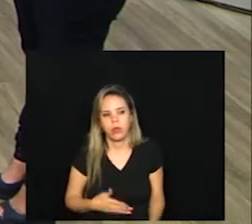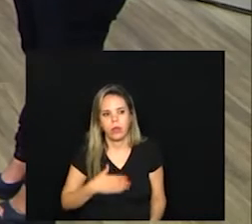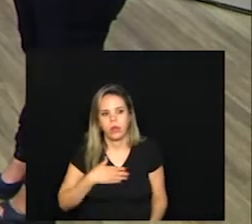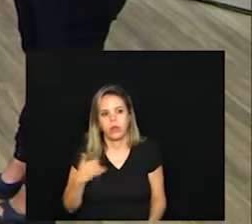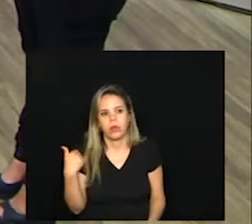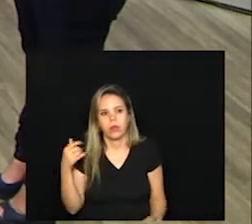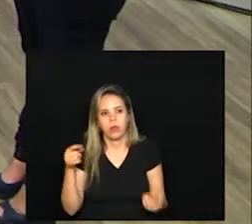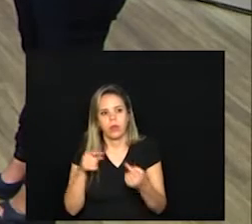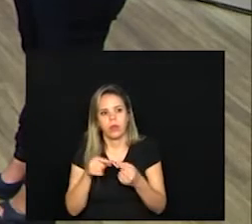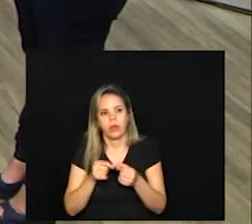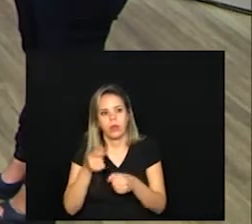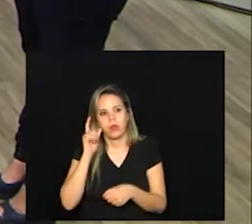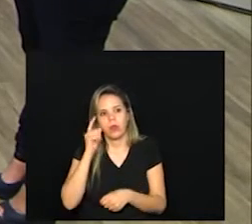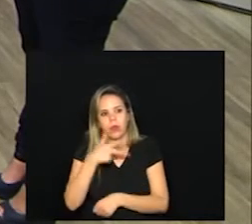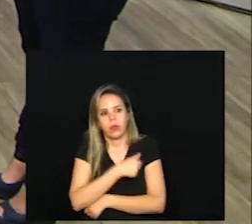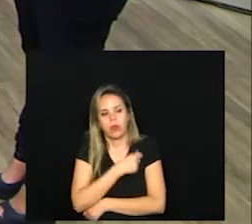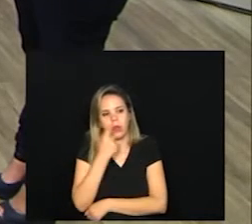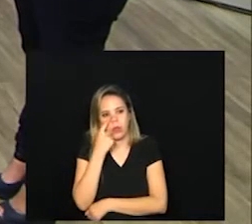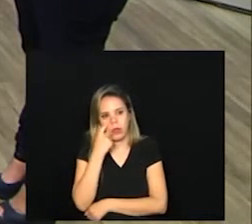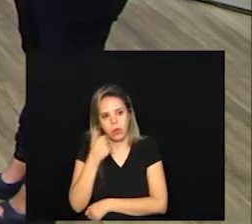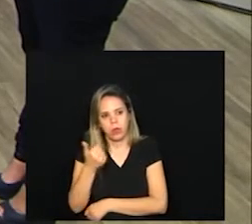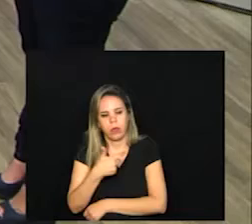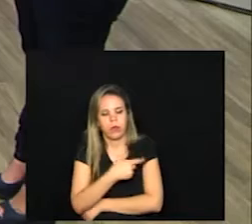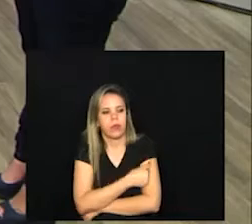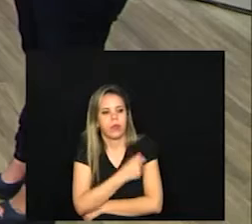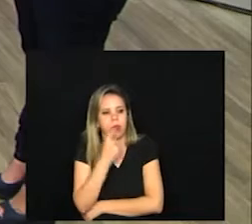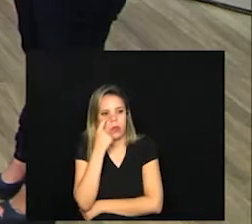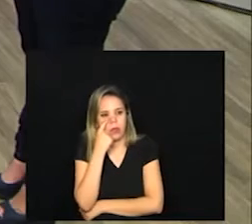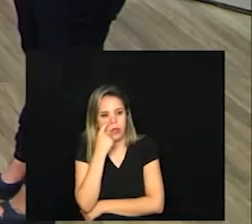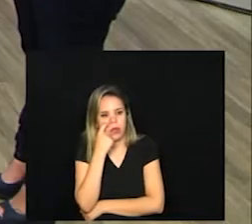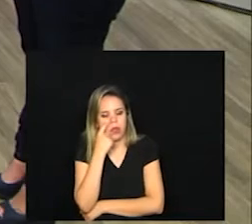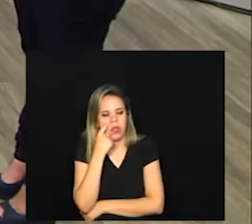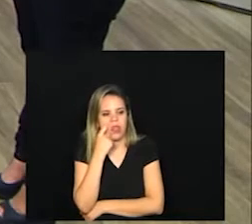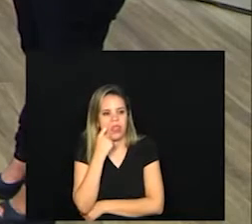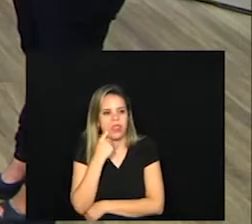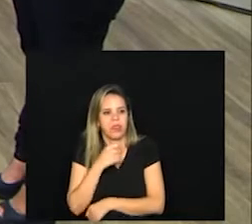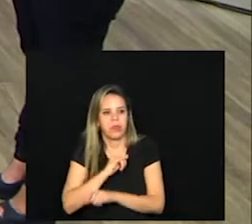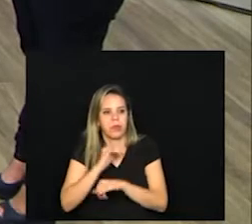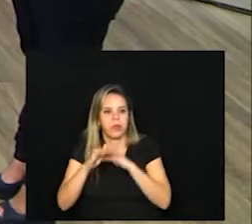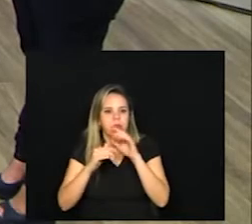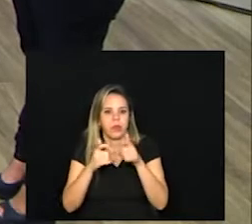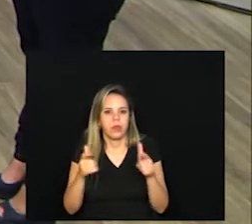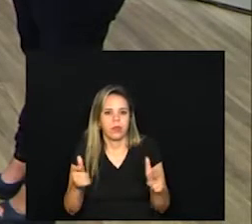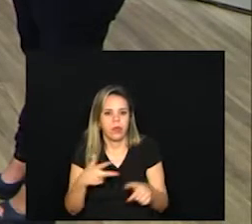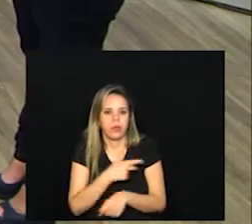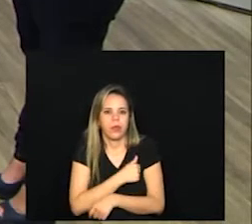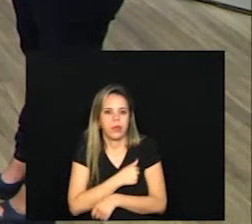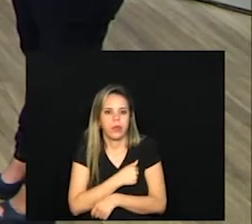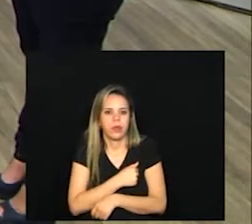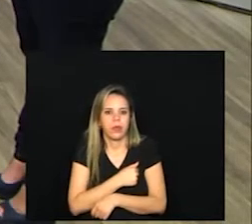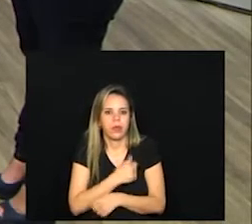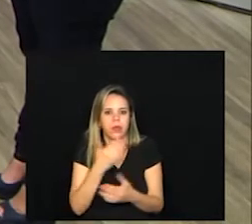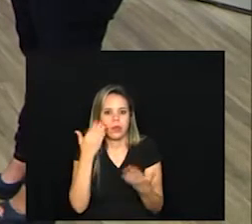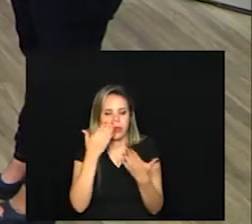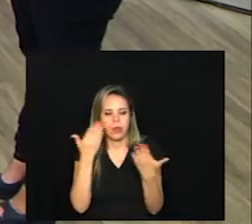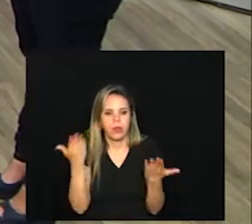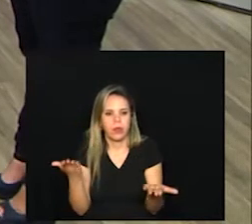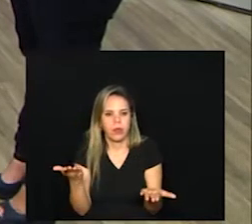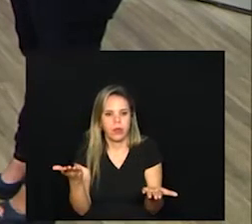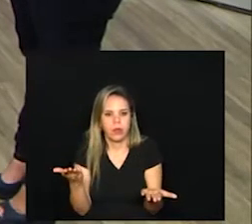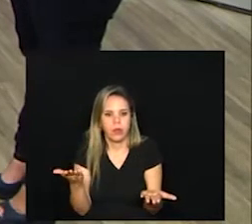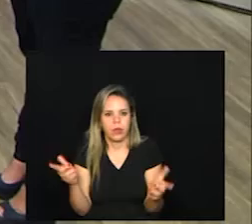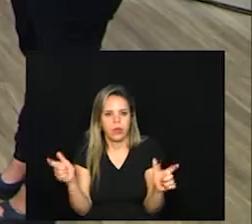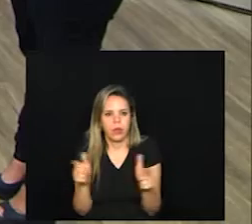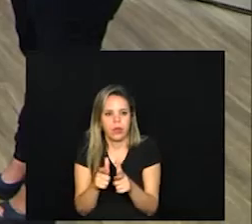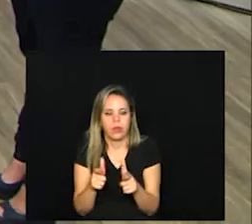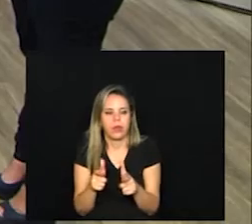Mirna Abreu, fiz ontem, recebi a primeira dose. Então, com este avanço da vacinação, fica evidente, então, a queda